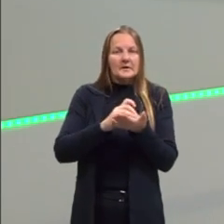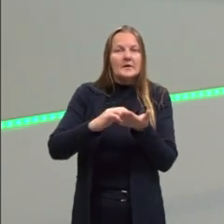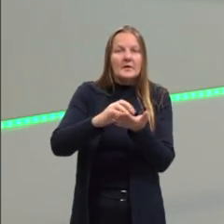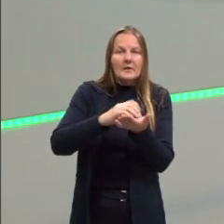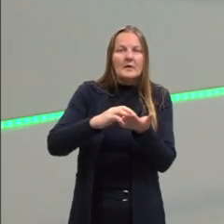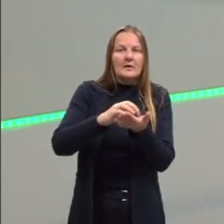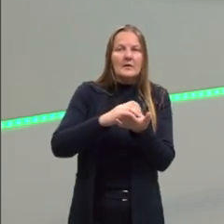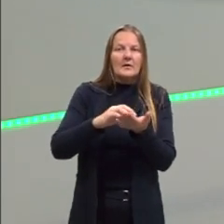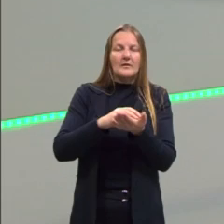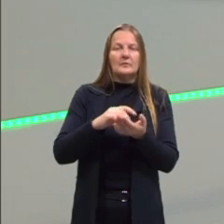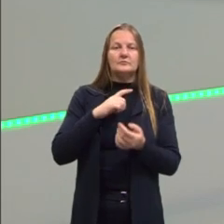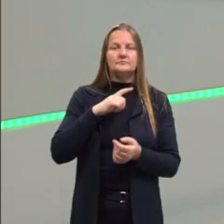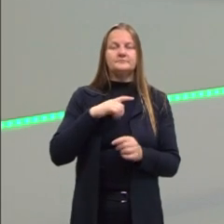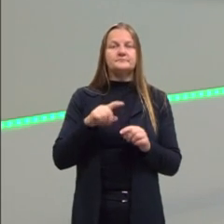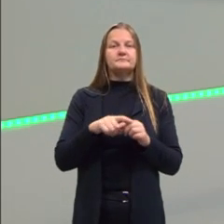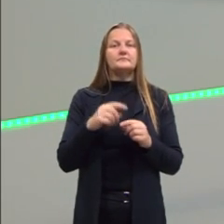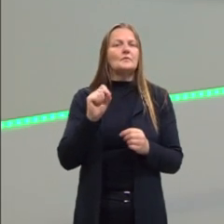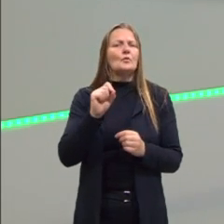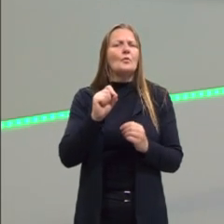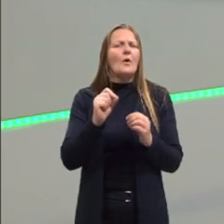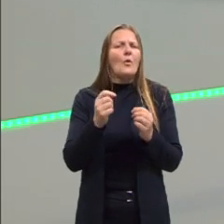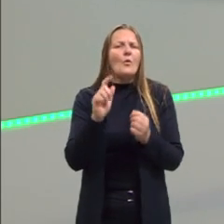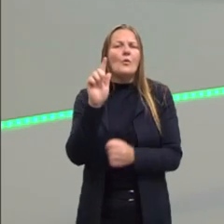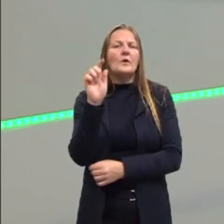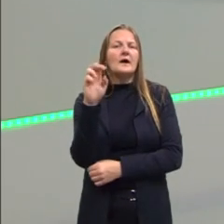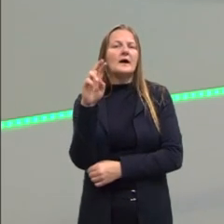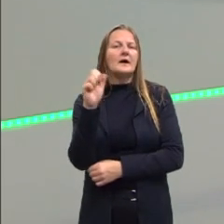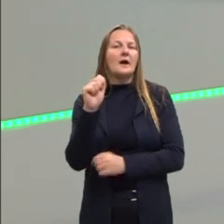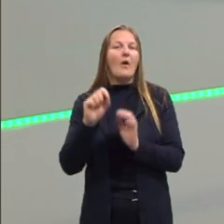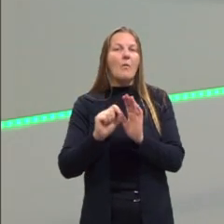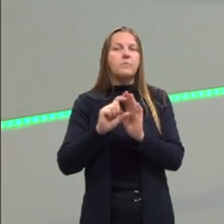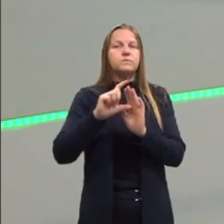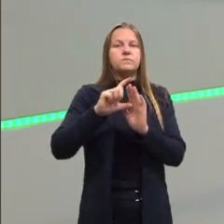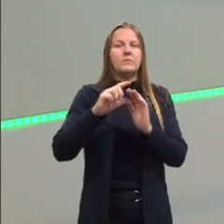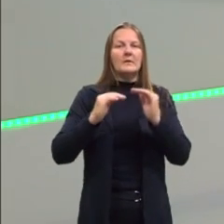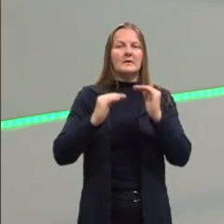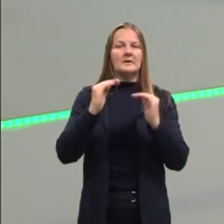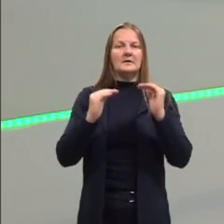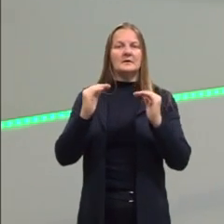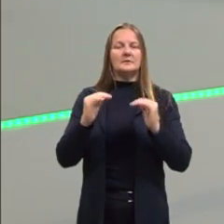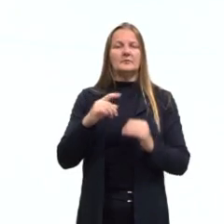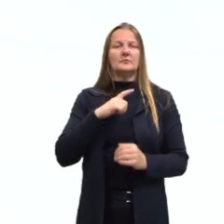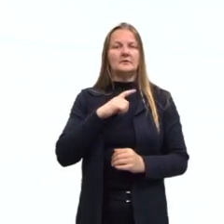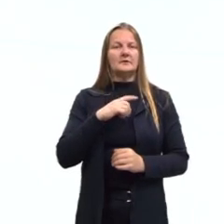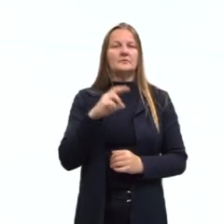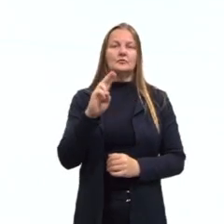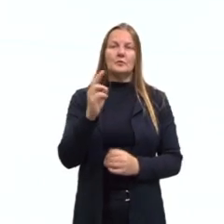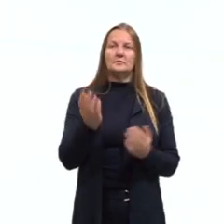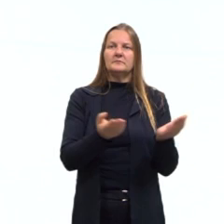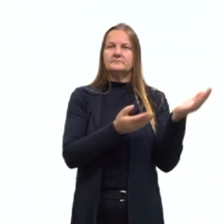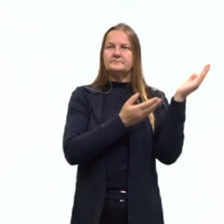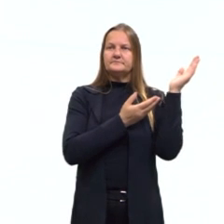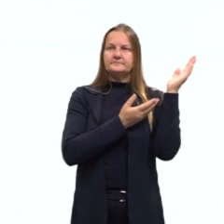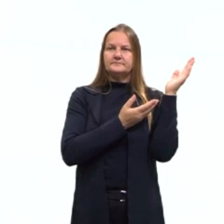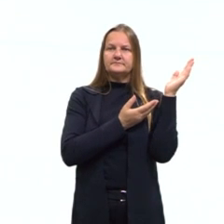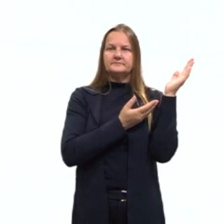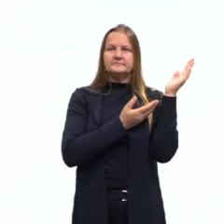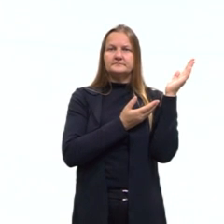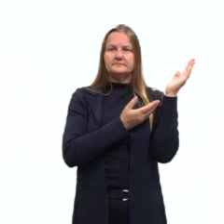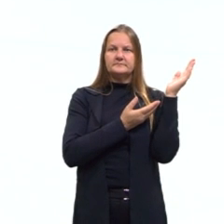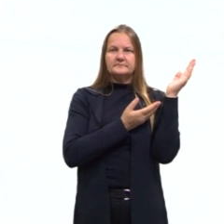o grau de equilíbrio de uma reação a constante de equilíbrio é uma grandeza que ela é